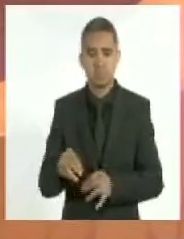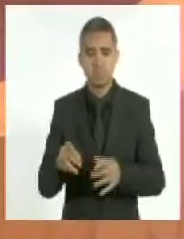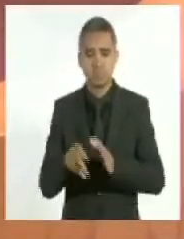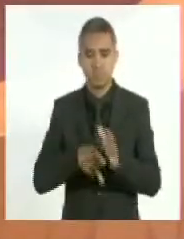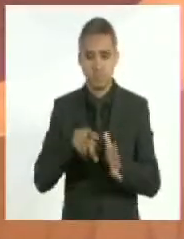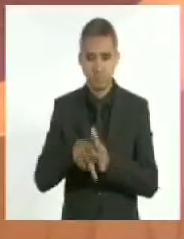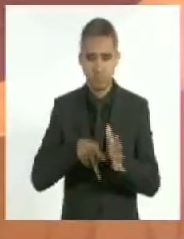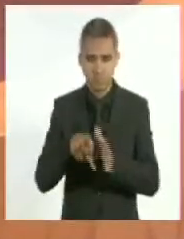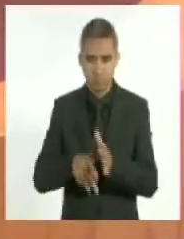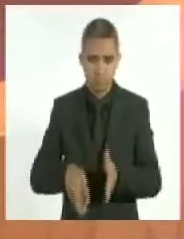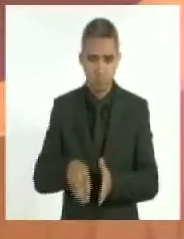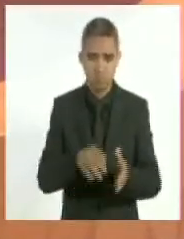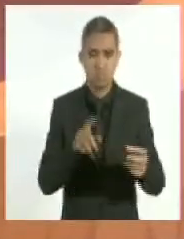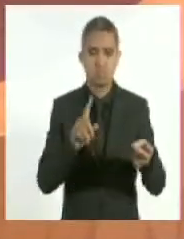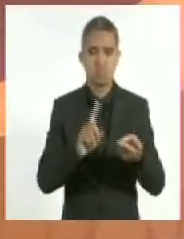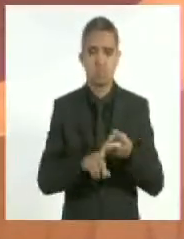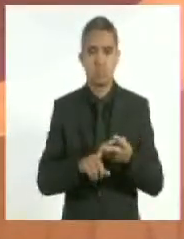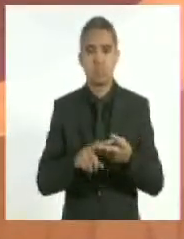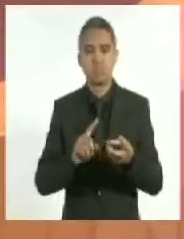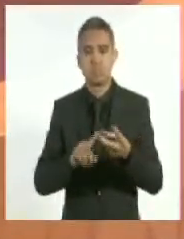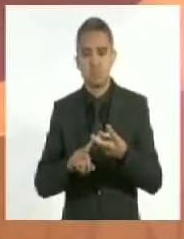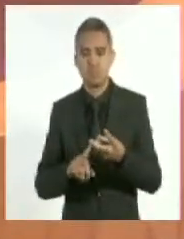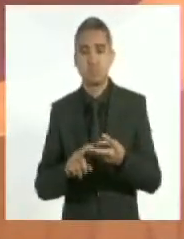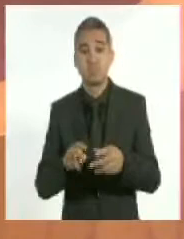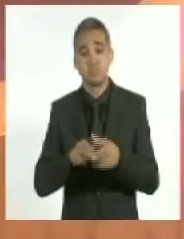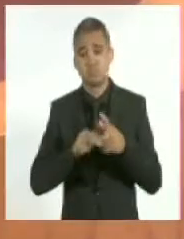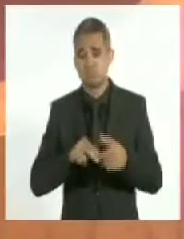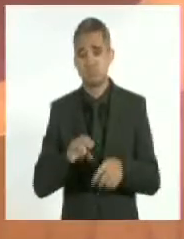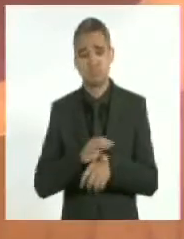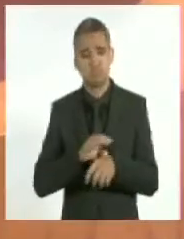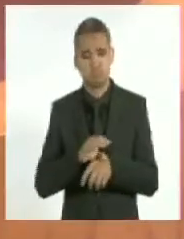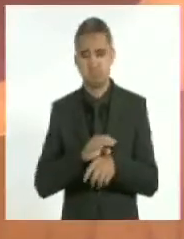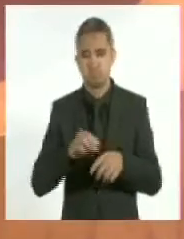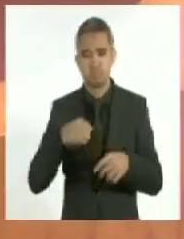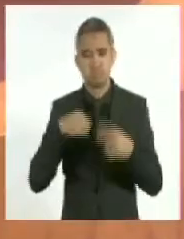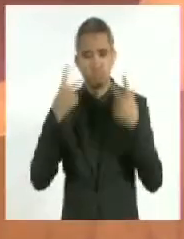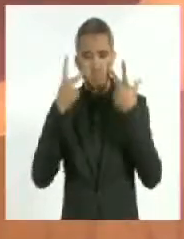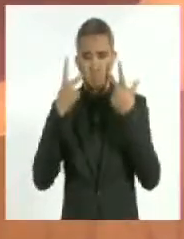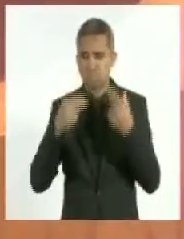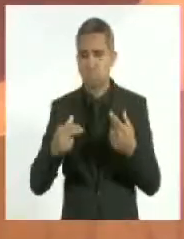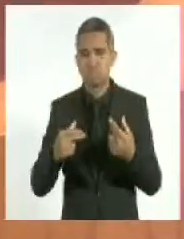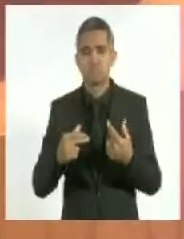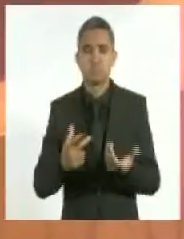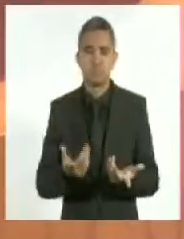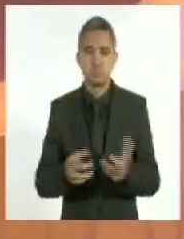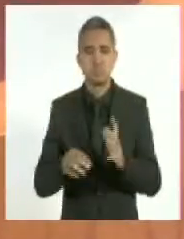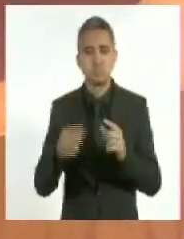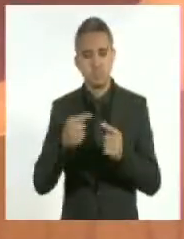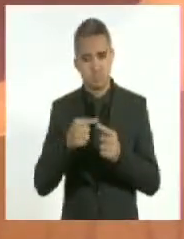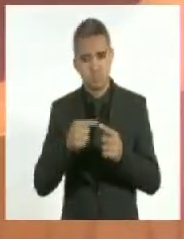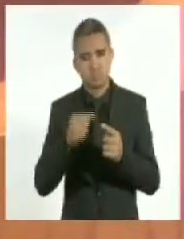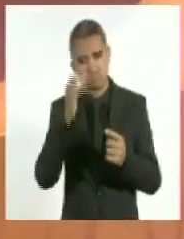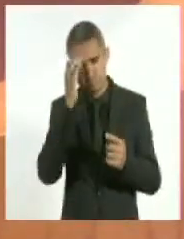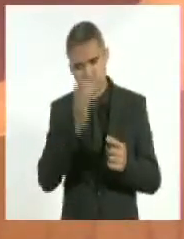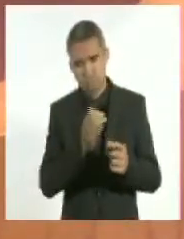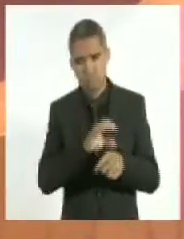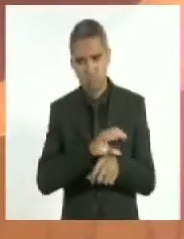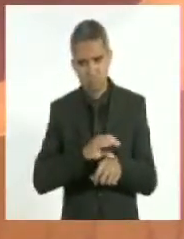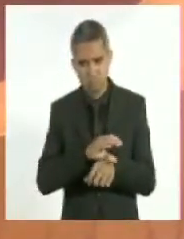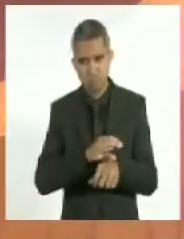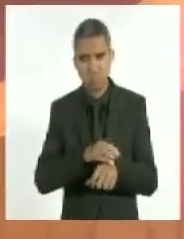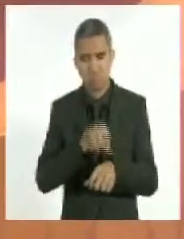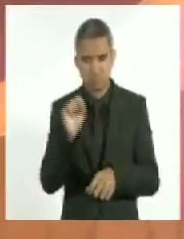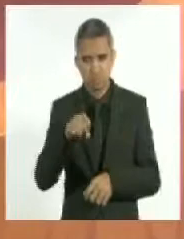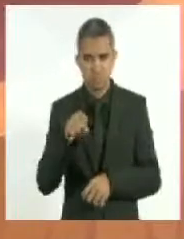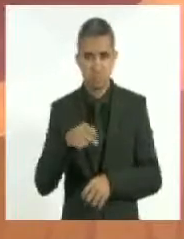Então, quanto à constitucionalidade, eu estou tranquilo quanto a isso, né? Inclusive porque essa lei, semelhante a essa, já